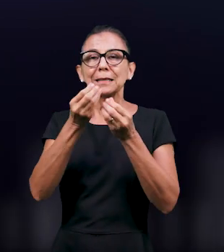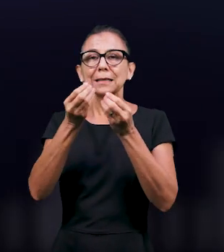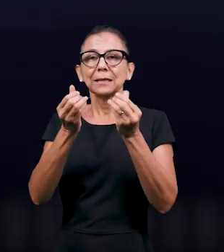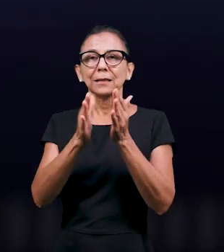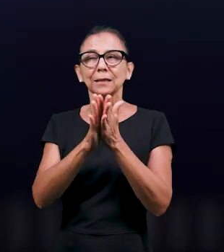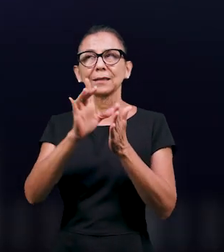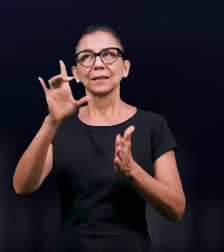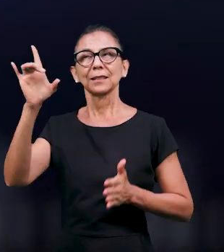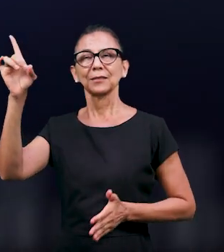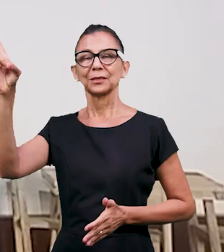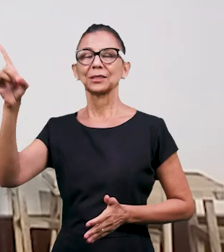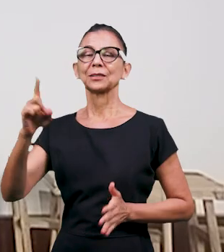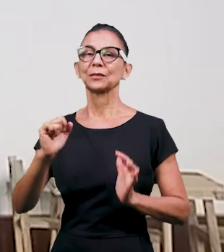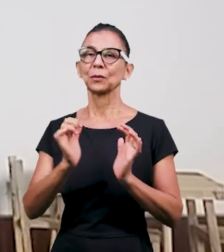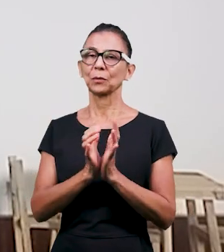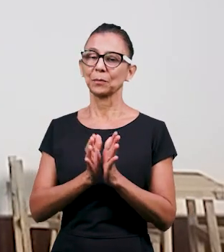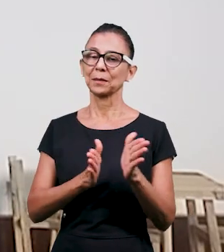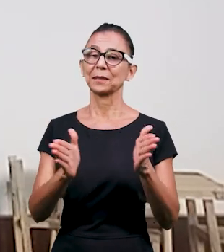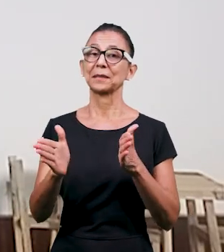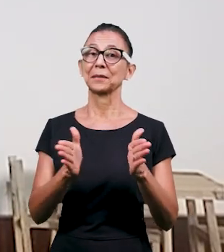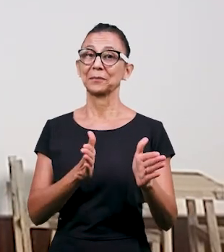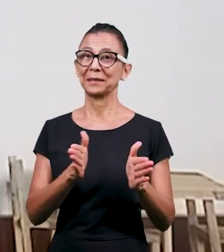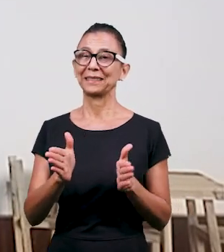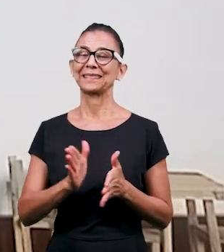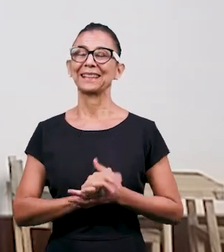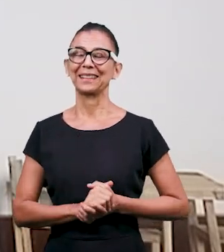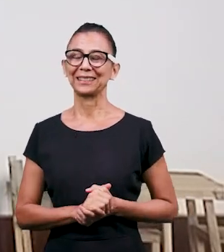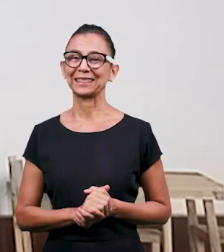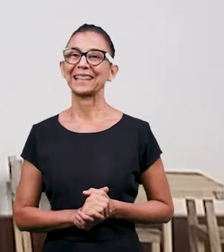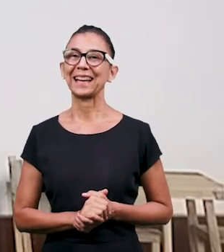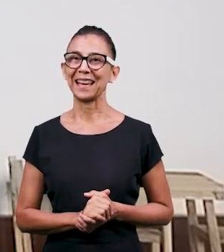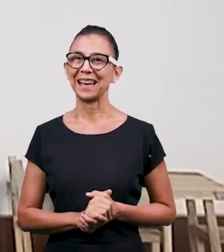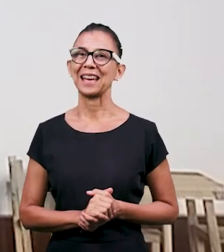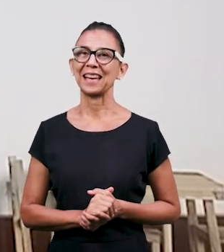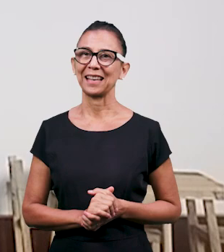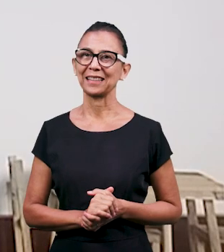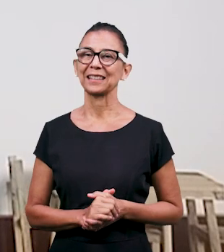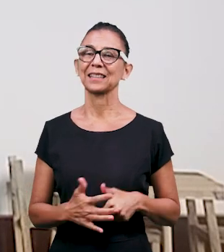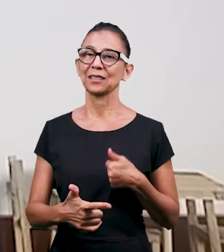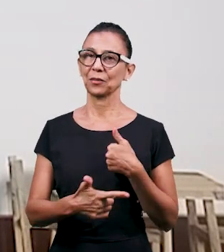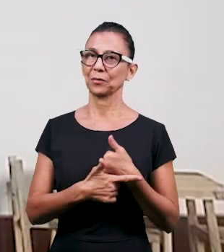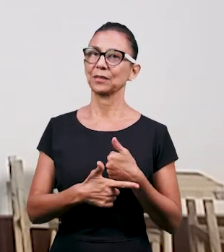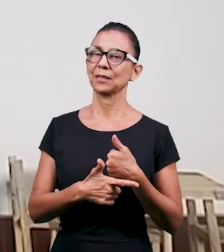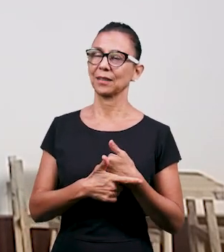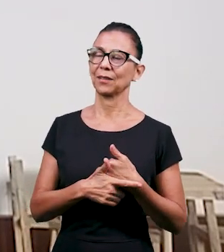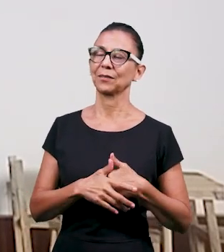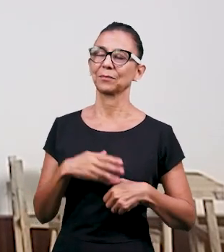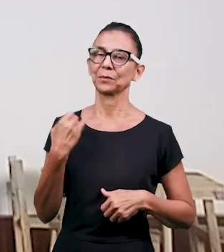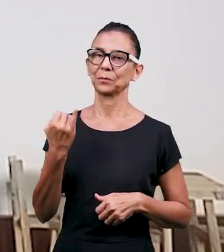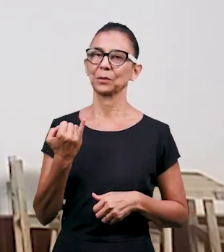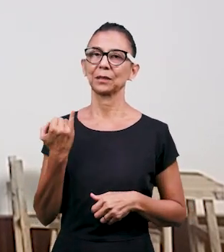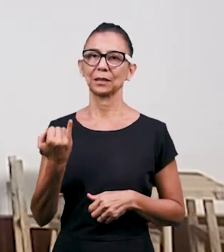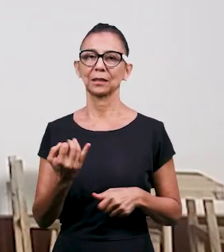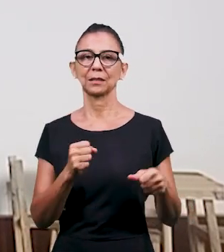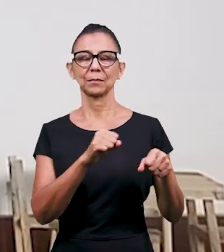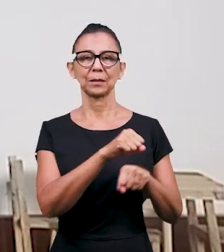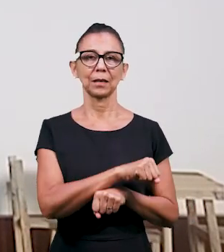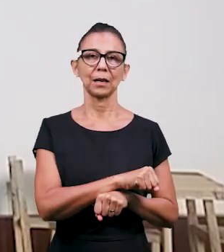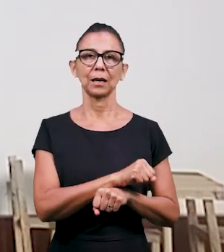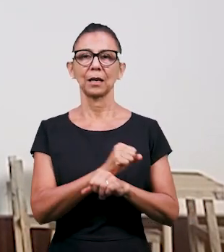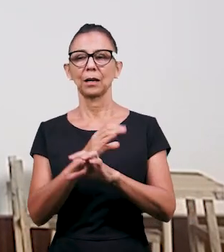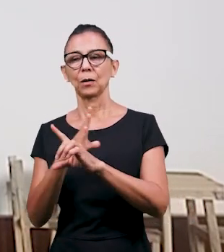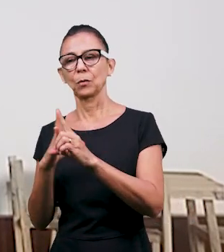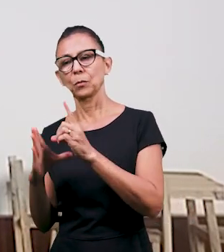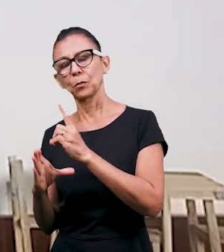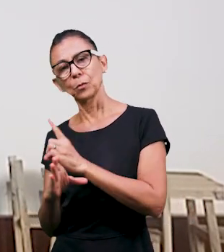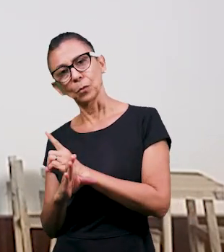daquilo que é a palavra de Deus. Então, o grupo de acessibilidade também tem essa grande função de fazer esse trabalho também nos